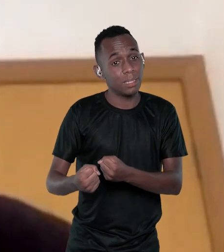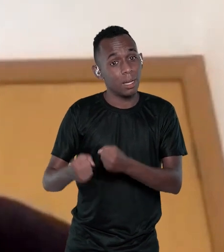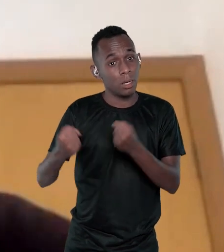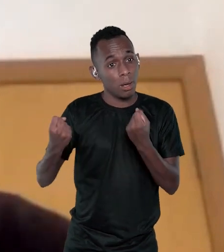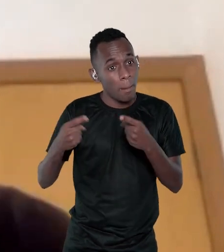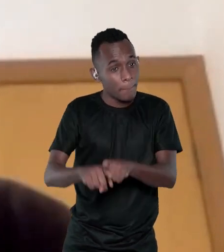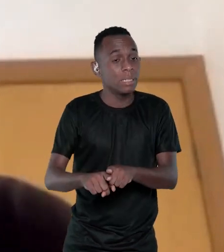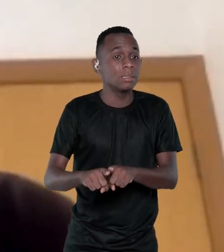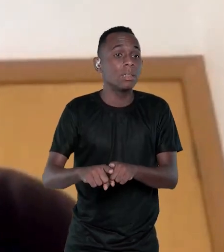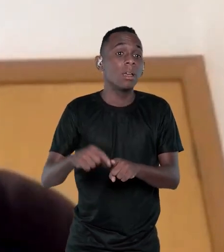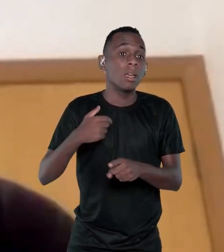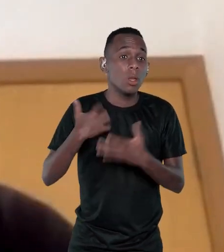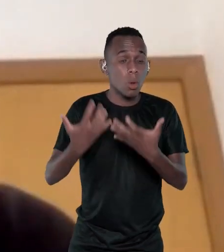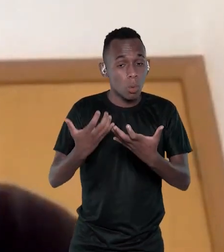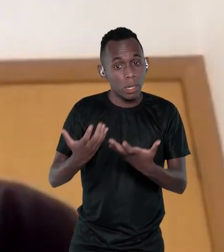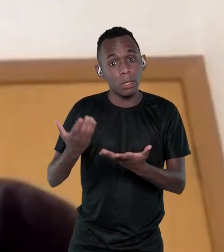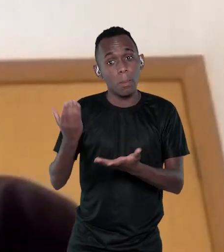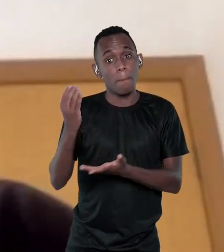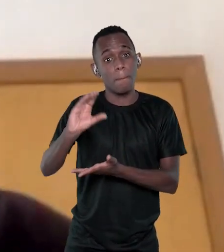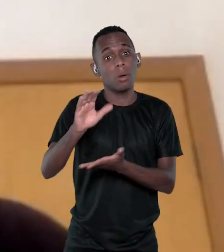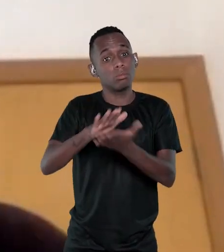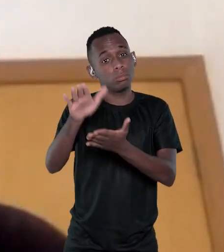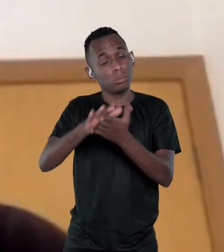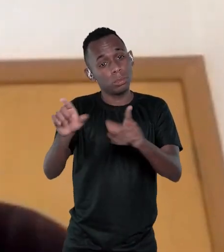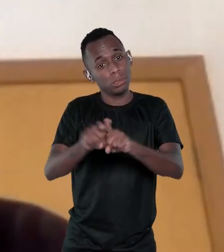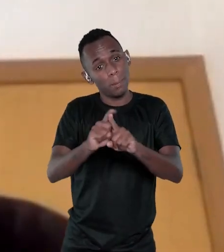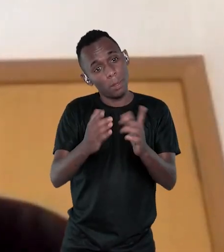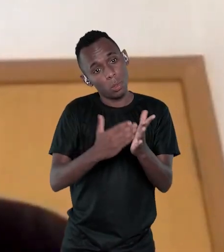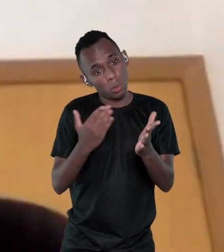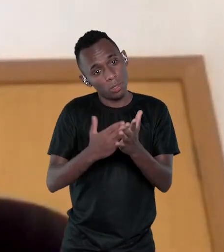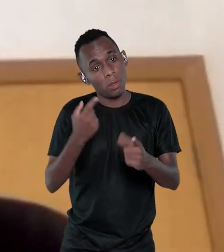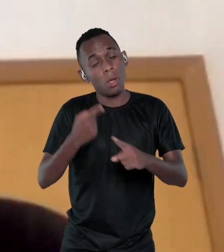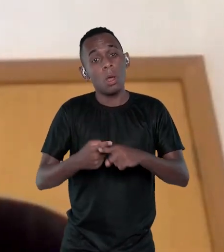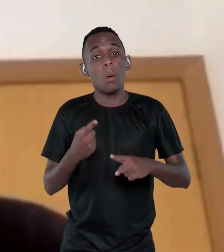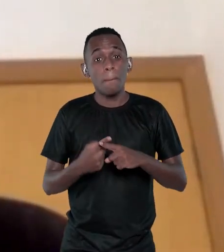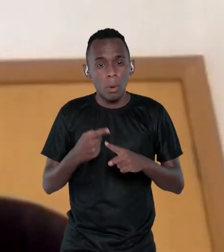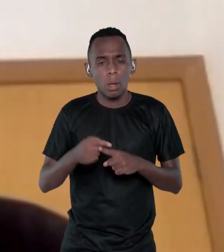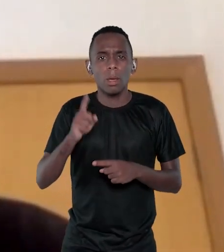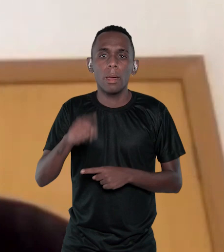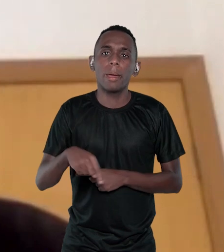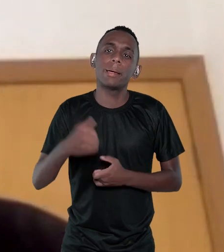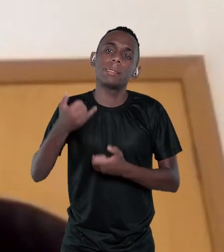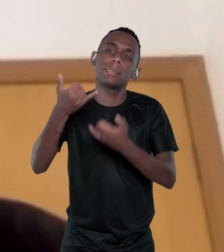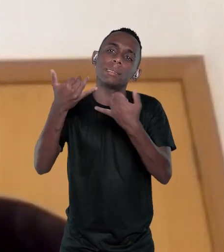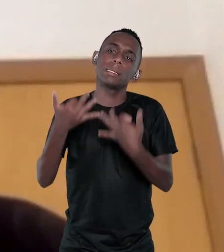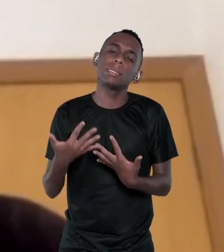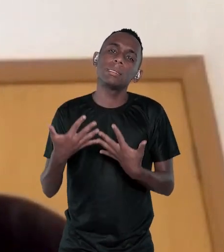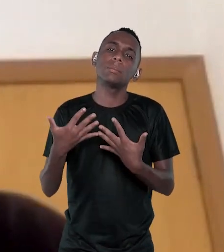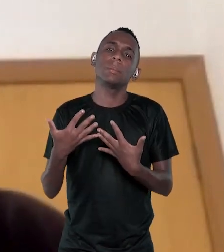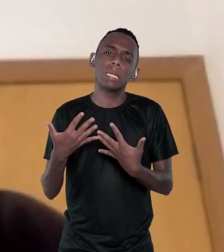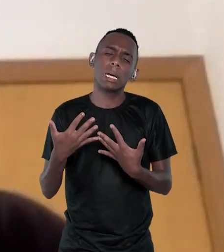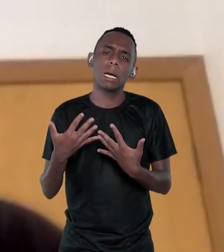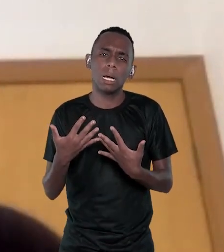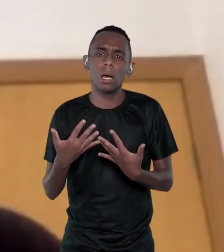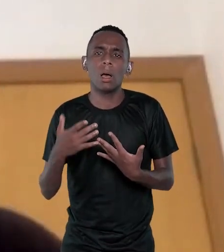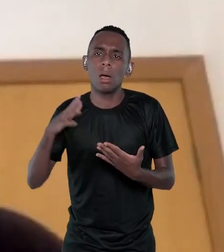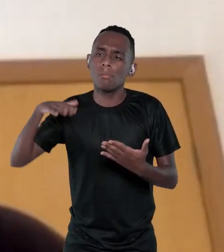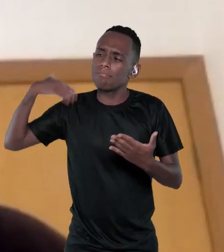benevolente que me queira, eu gostaria muito de publicar esse livro